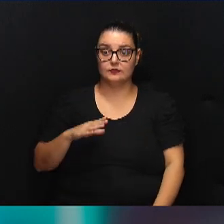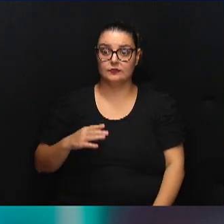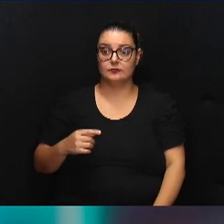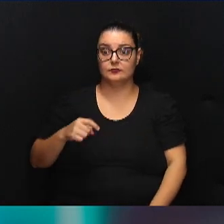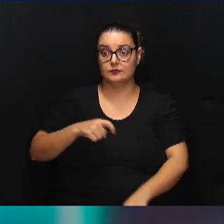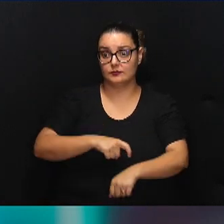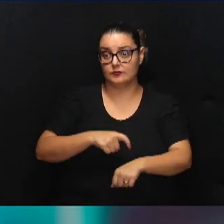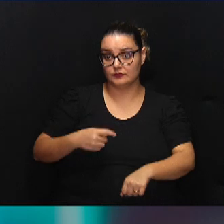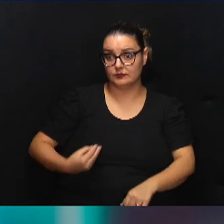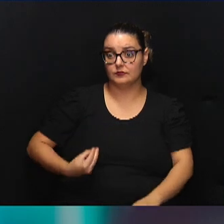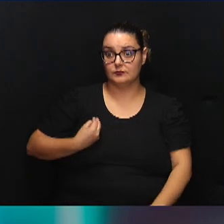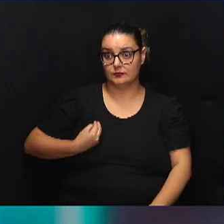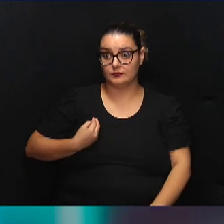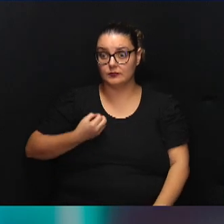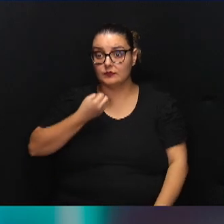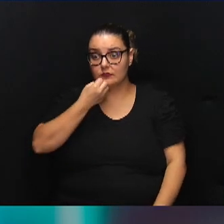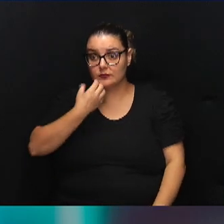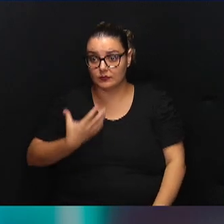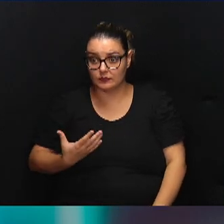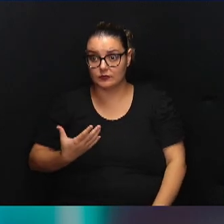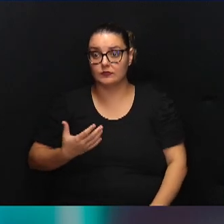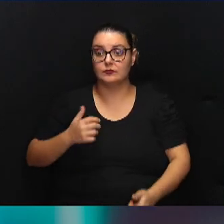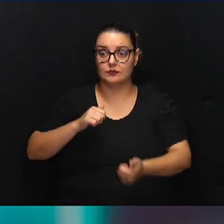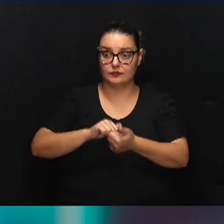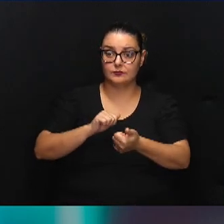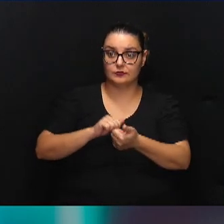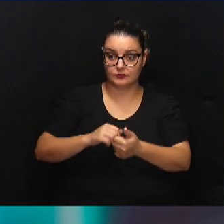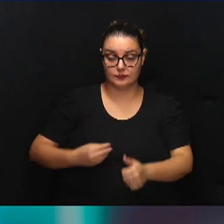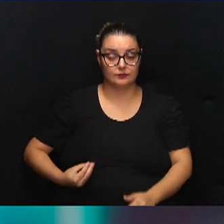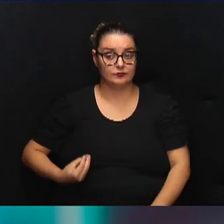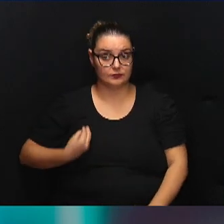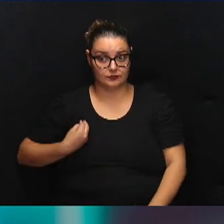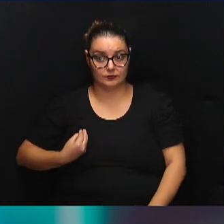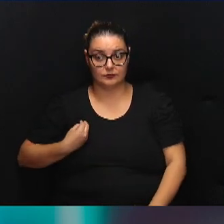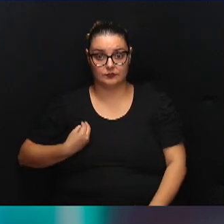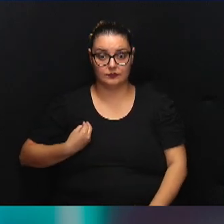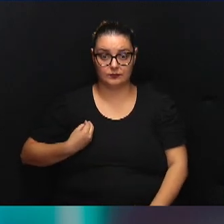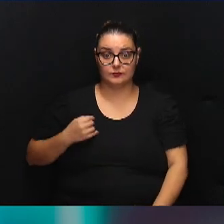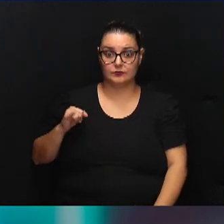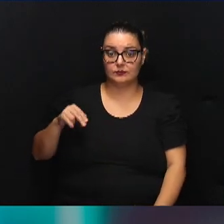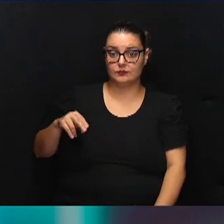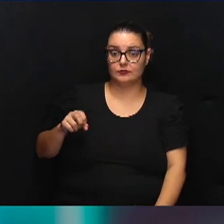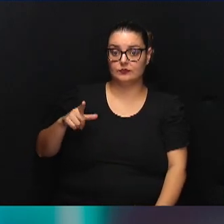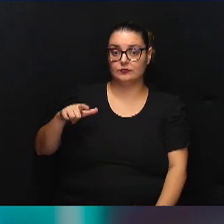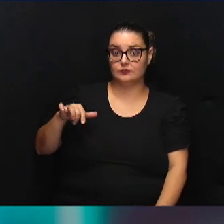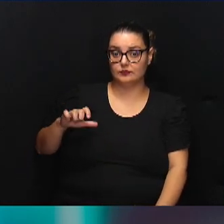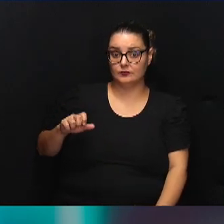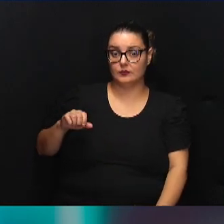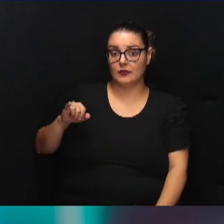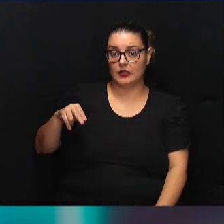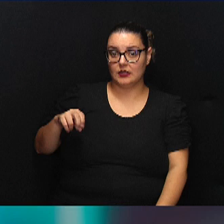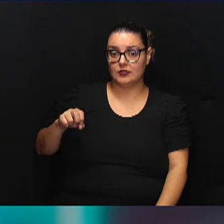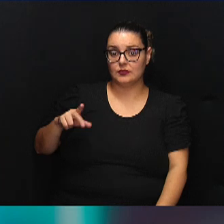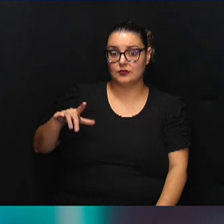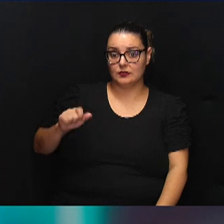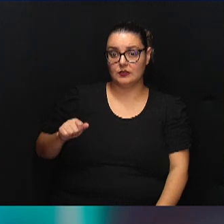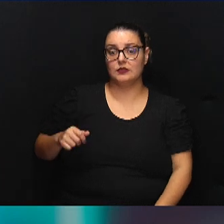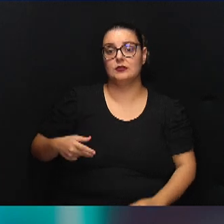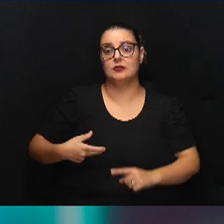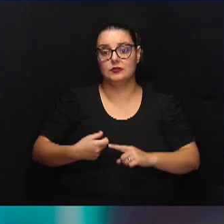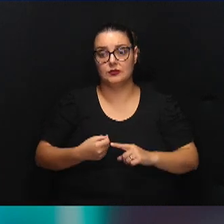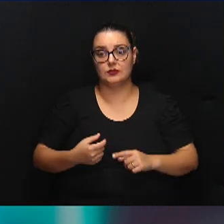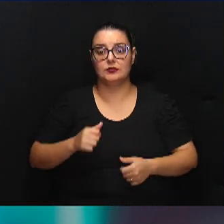de vida útil e com qualidade de vida. Ter insulinas e tiras em quantidades adequadas, tecnologias